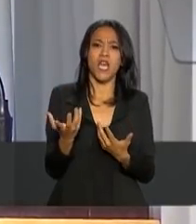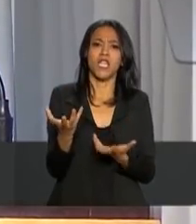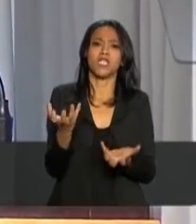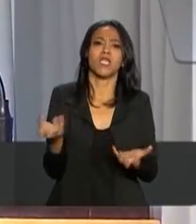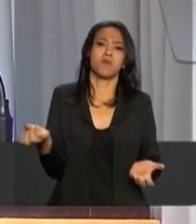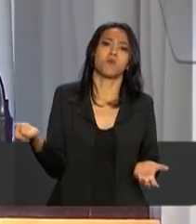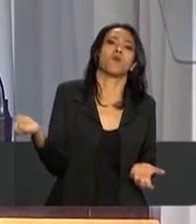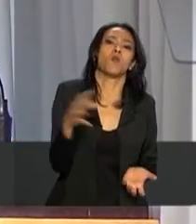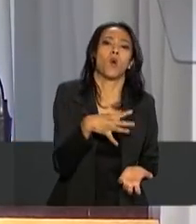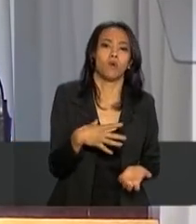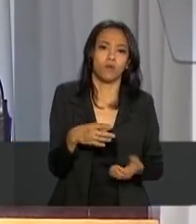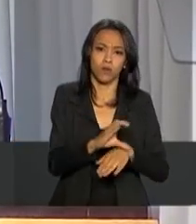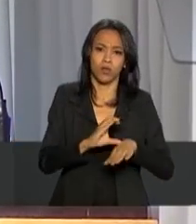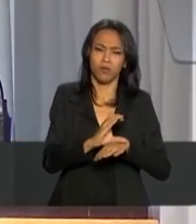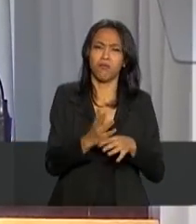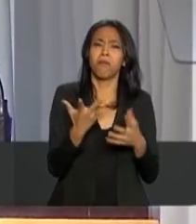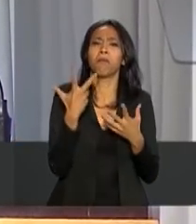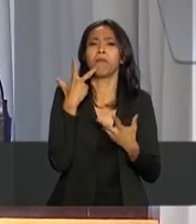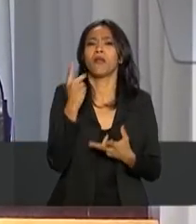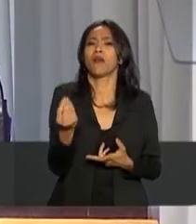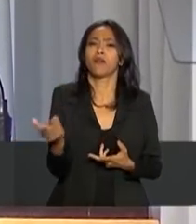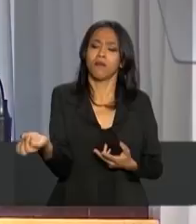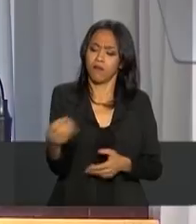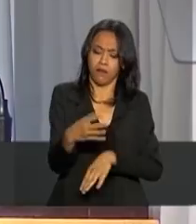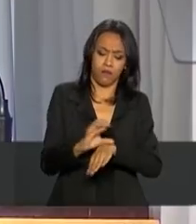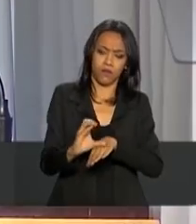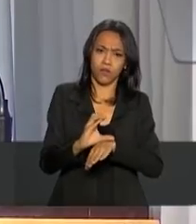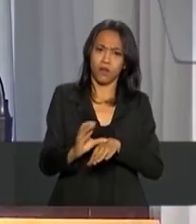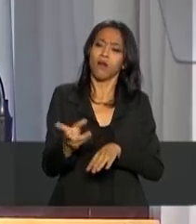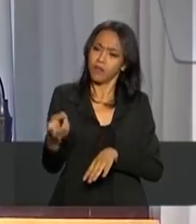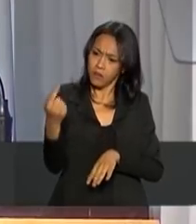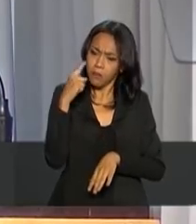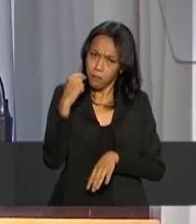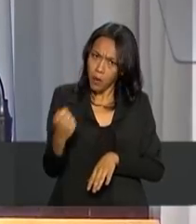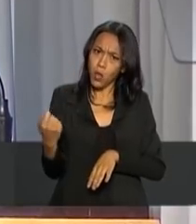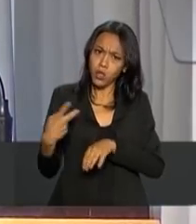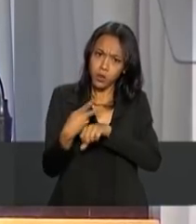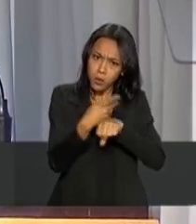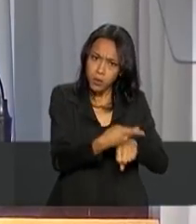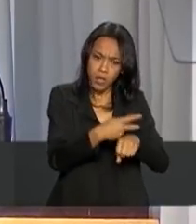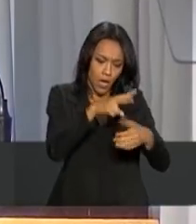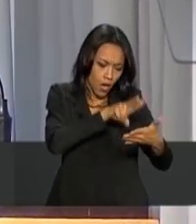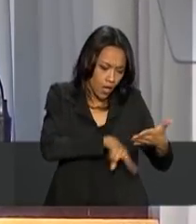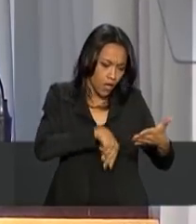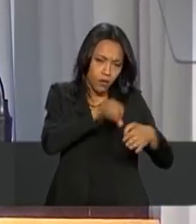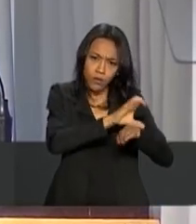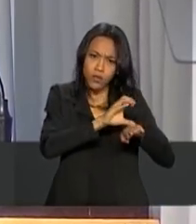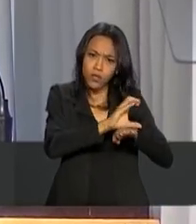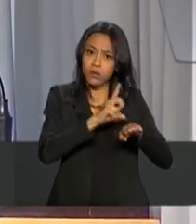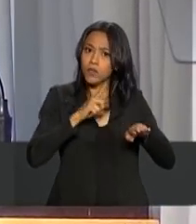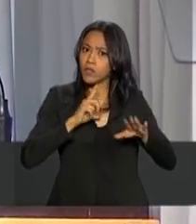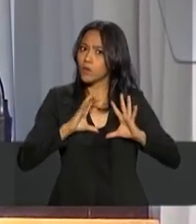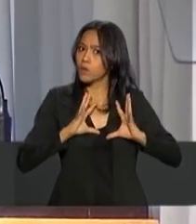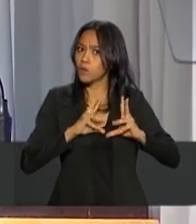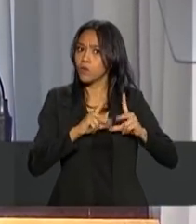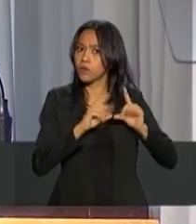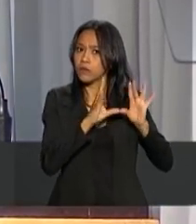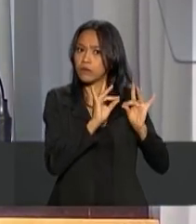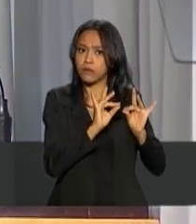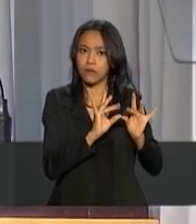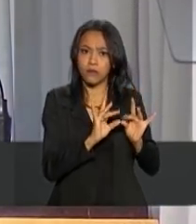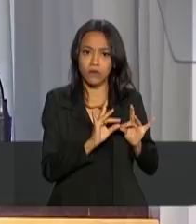Constituição. Para quê? Para que a nova Constituição? Não é? Vai lá na Constituição, você encontra tudo. No capítulo dos direitos individuais, no artigo 5º,